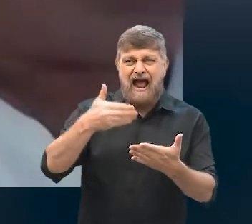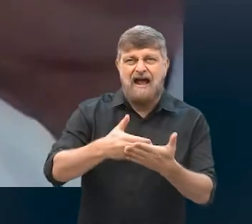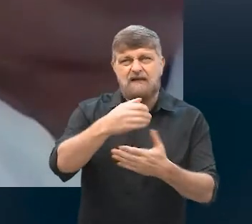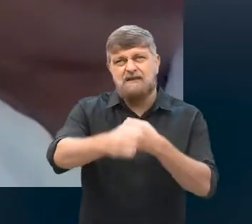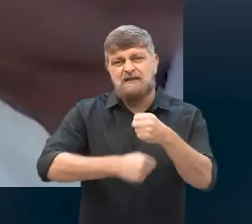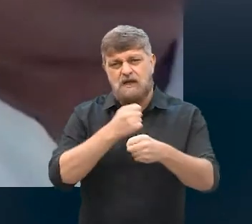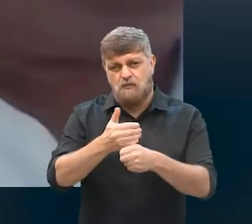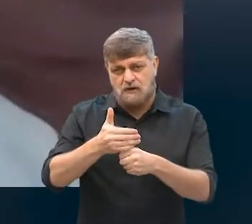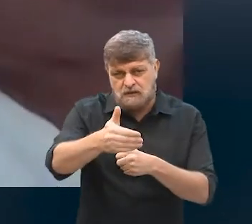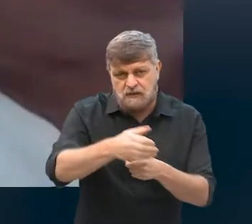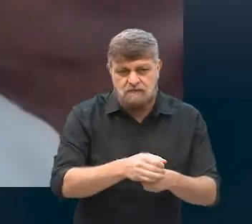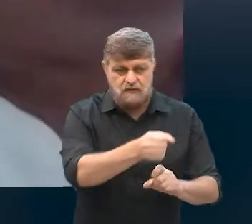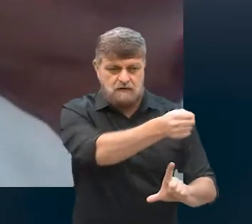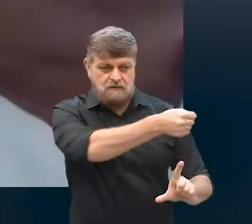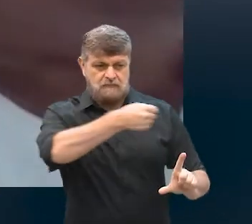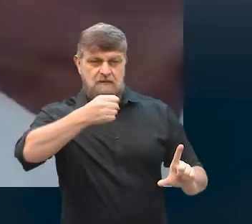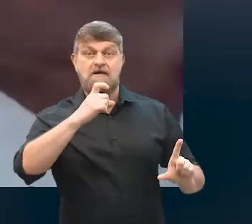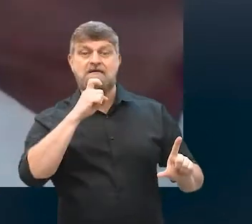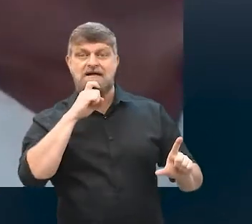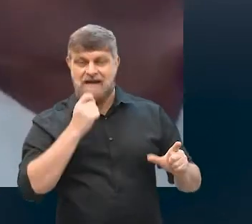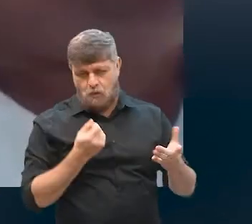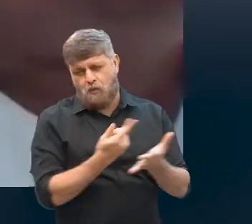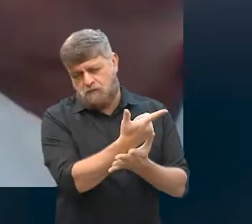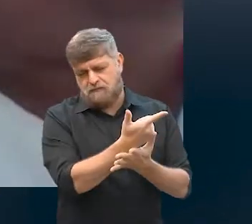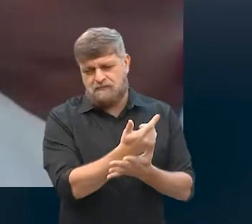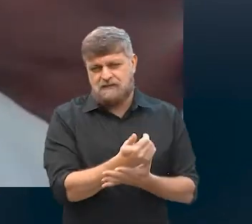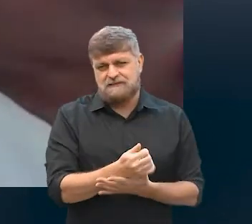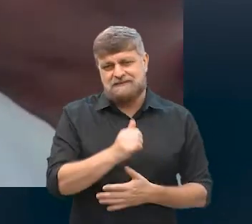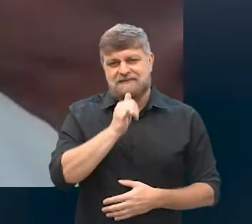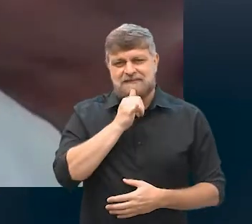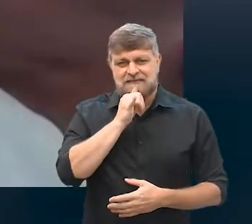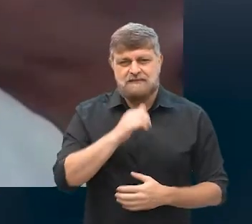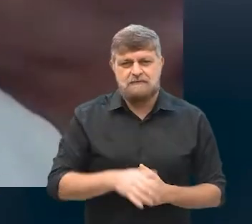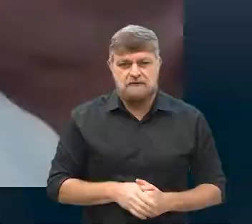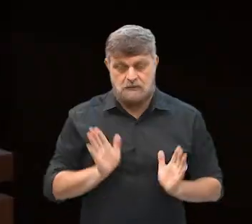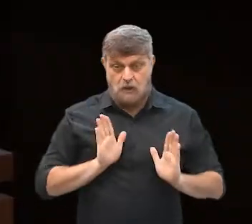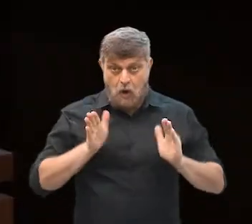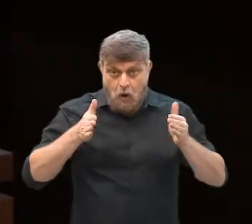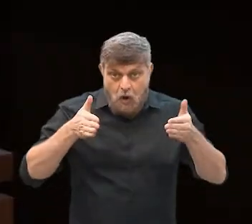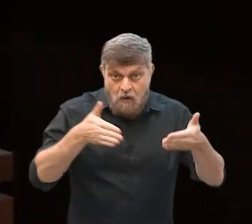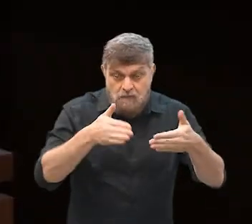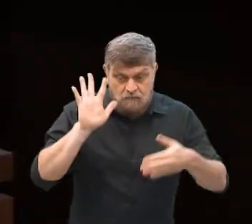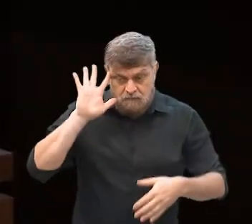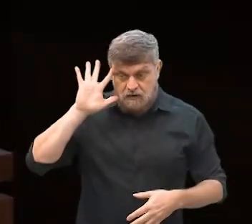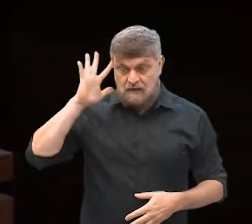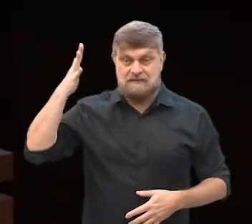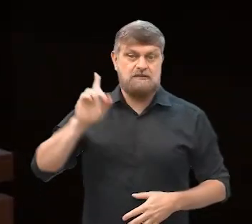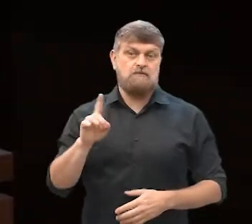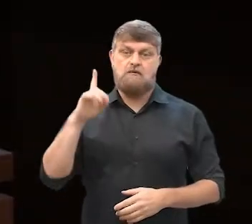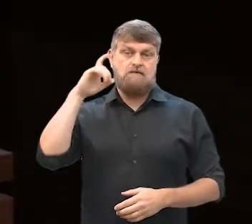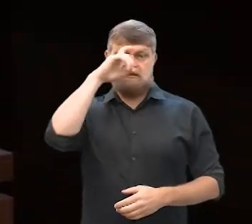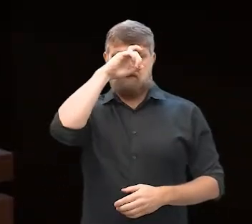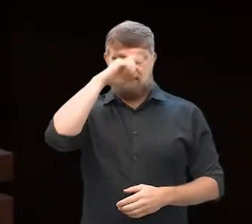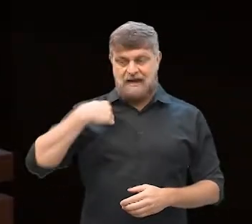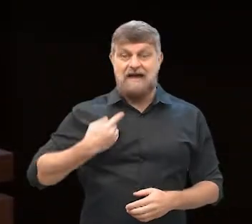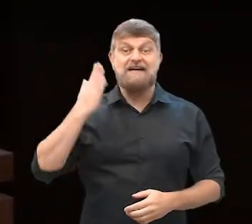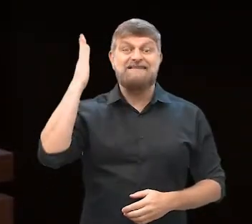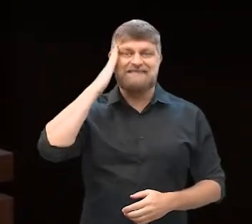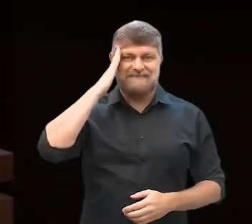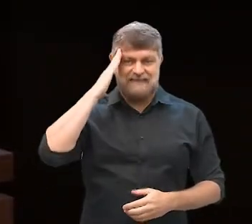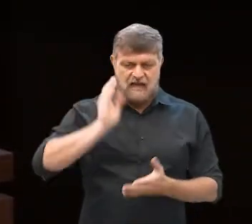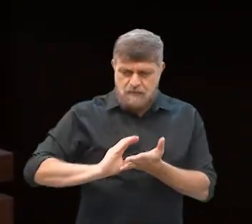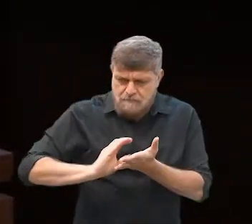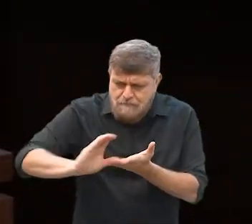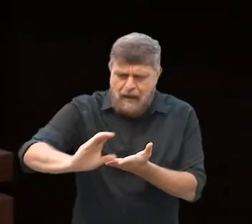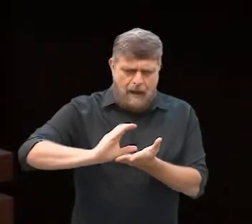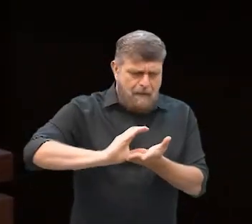vem. Preciso comprar outras geladeiras, coisas assim. Então, esse foco está, a decisão nunca foi difícil, que a gente precisa investir